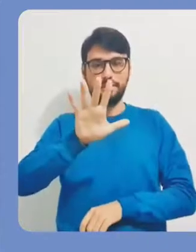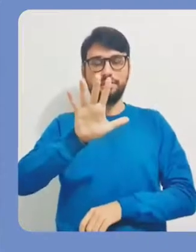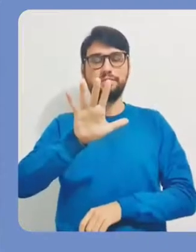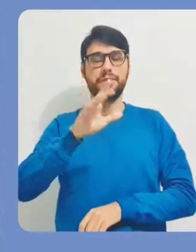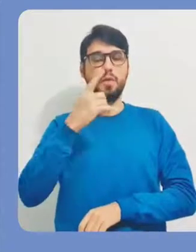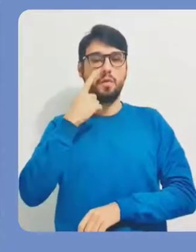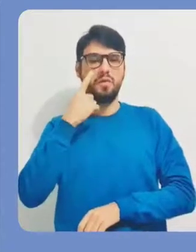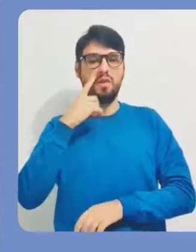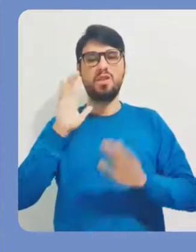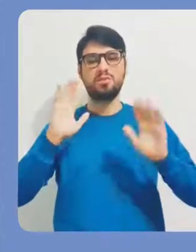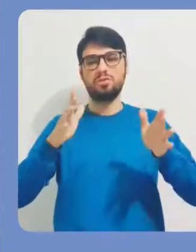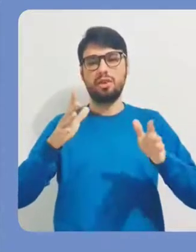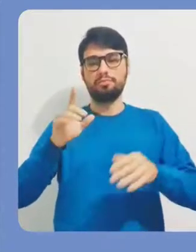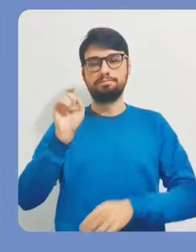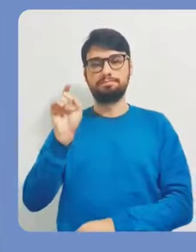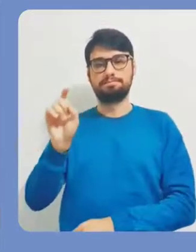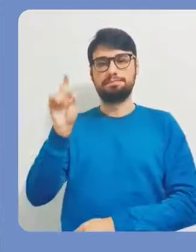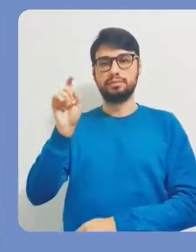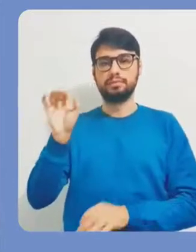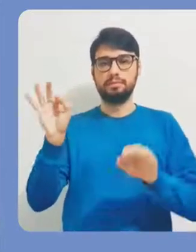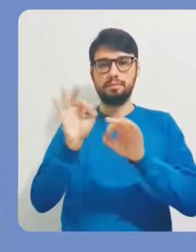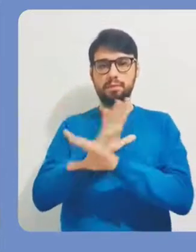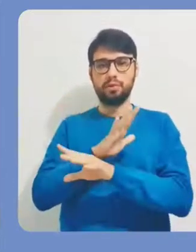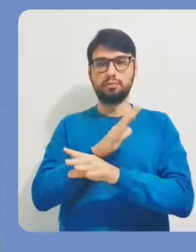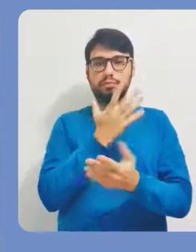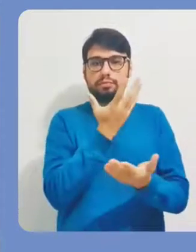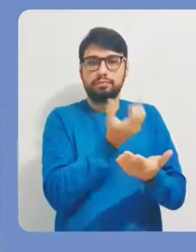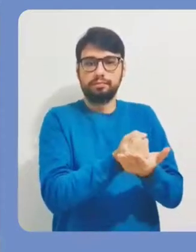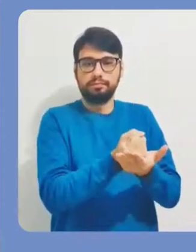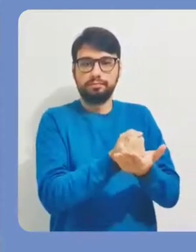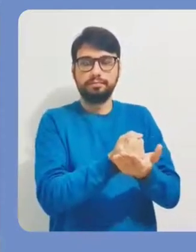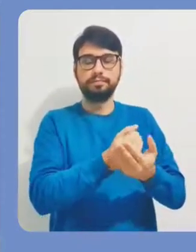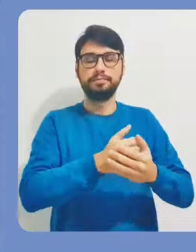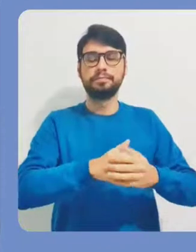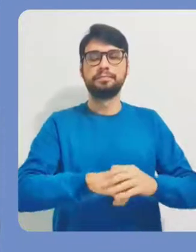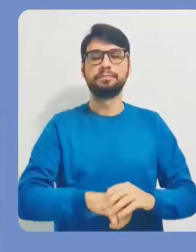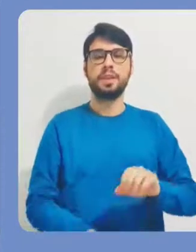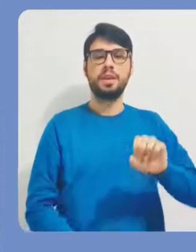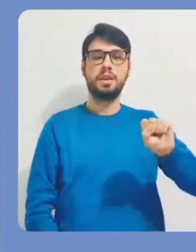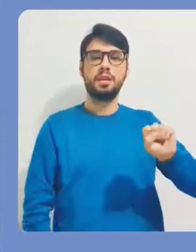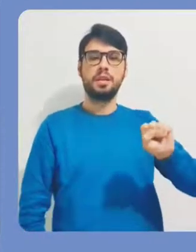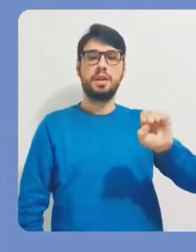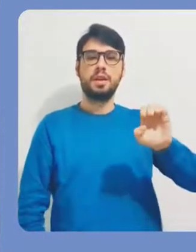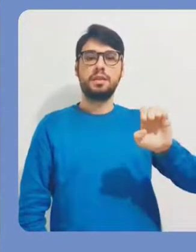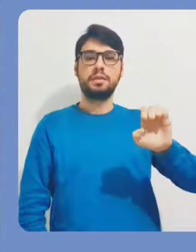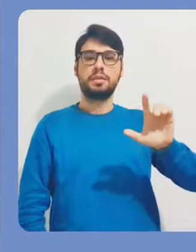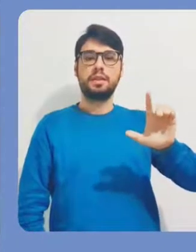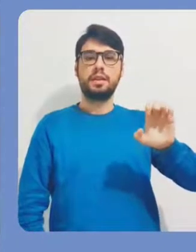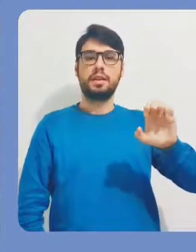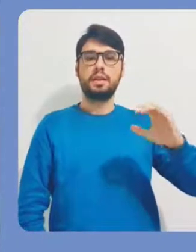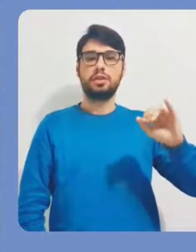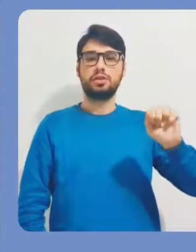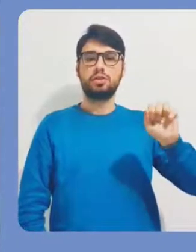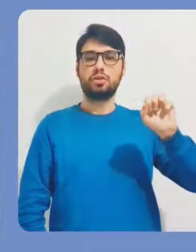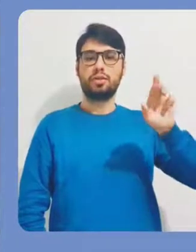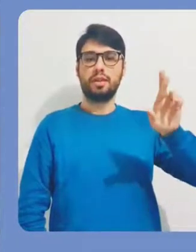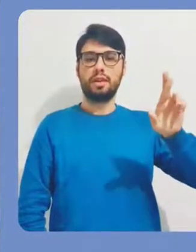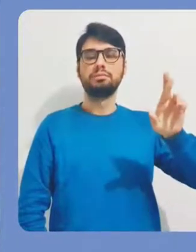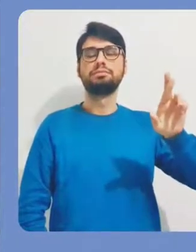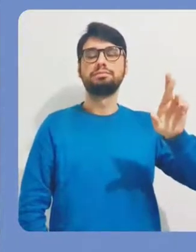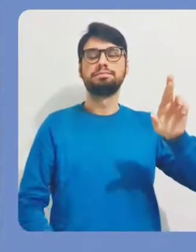adicionar uma nova imagem no seu computador. Então, nesse caso aqui, eu vou adicionar já uma imagem que eu já tenho feito o